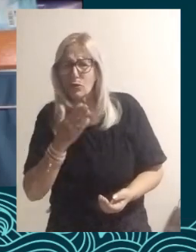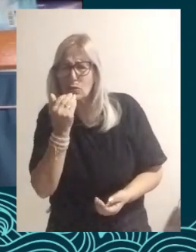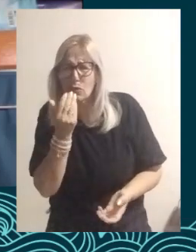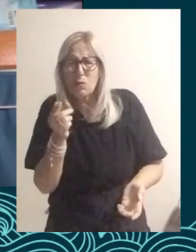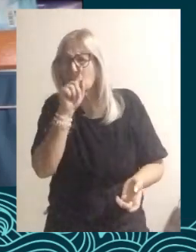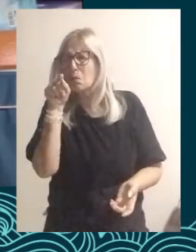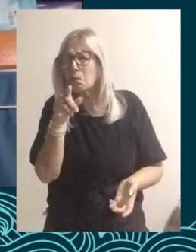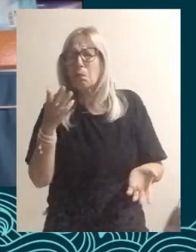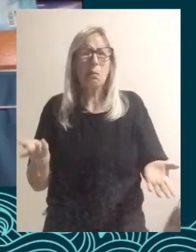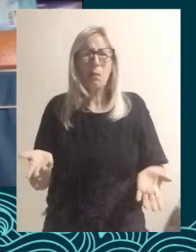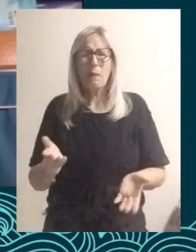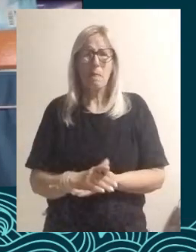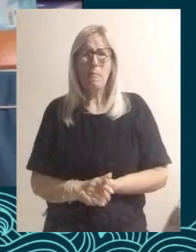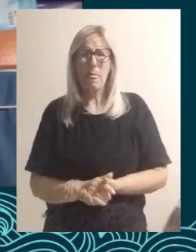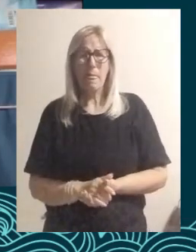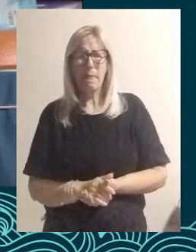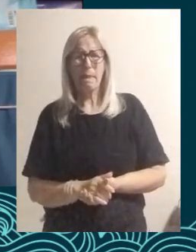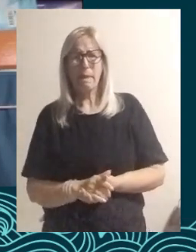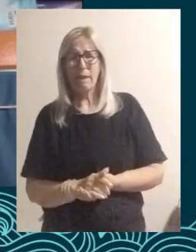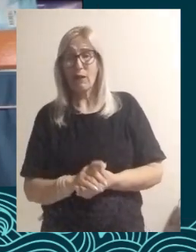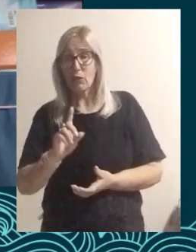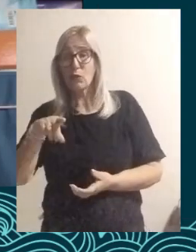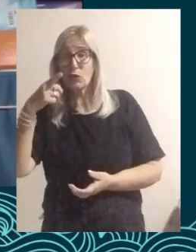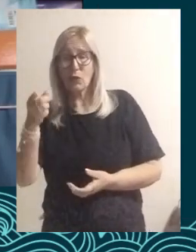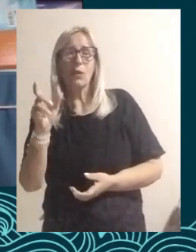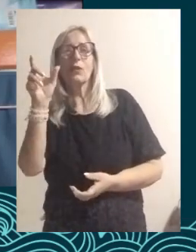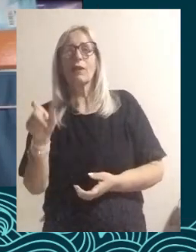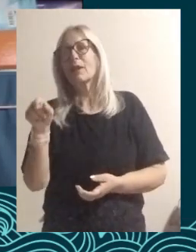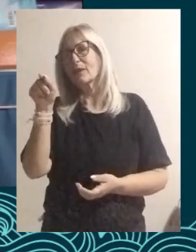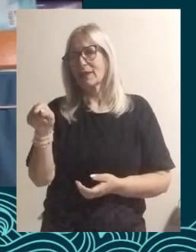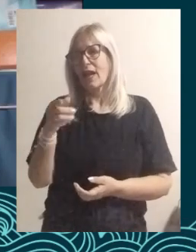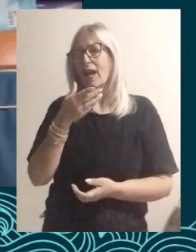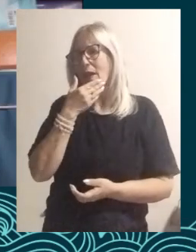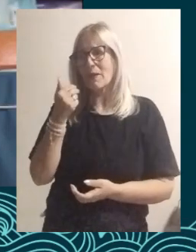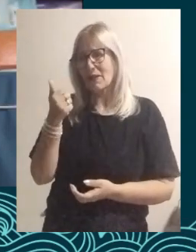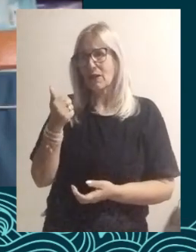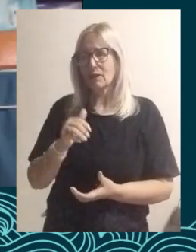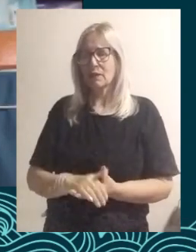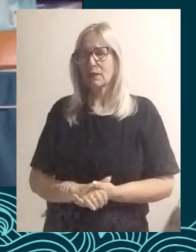era, mas o que que eu gosto de comer? Ao invés de estar sempre pensando no que o outro vai gostar.